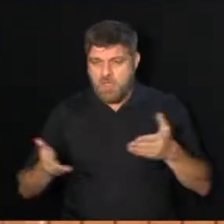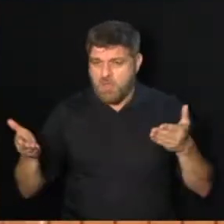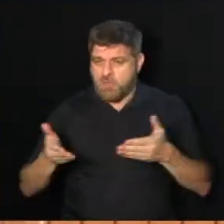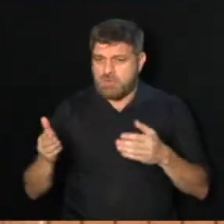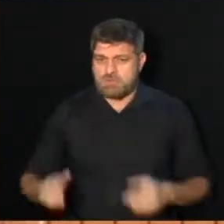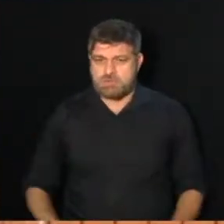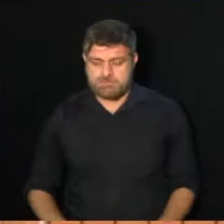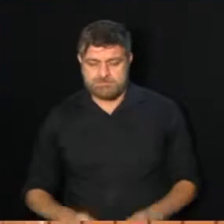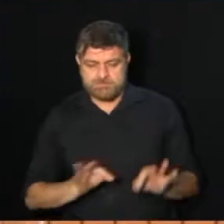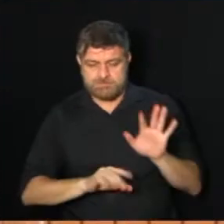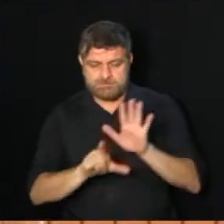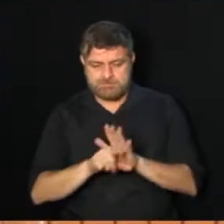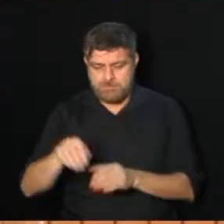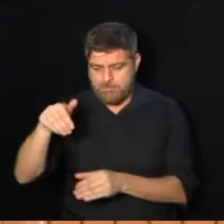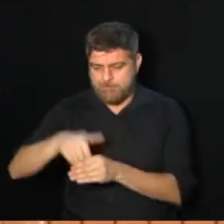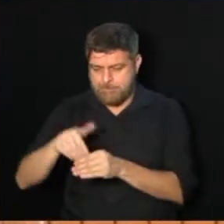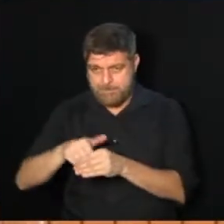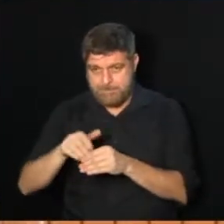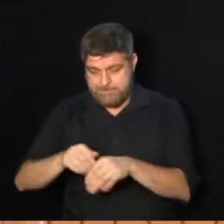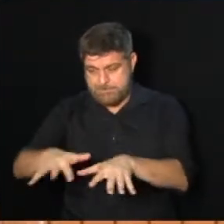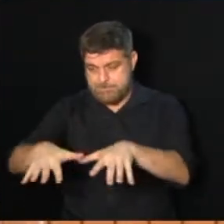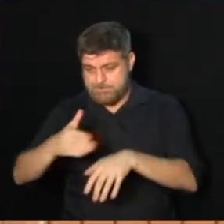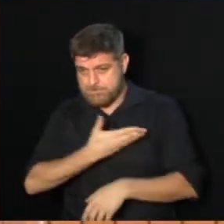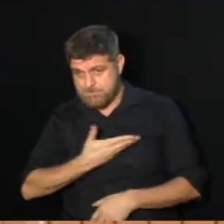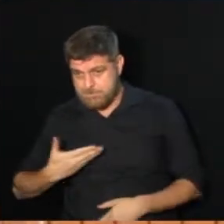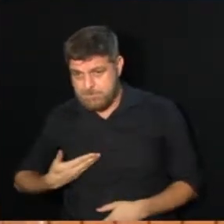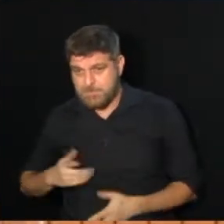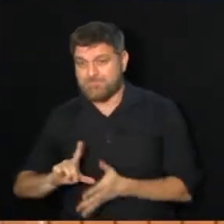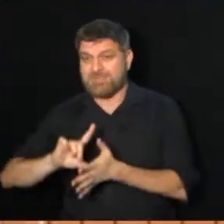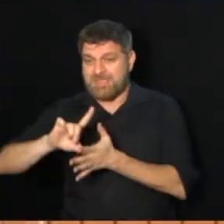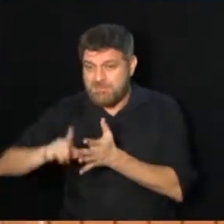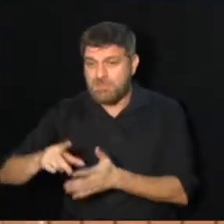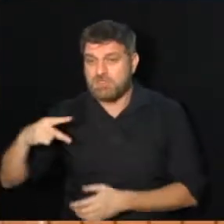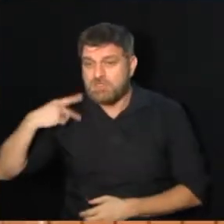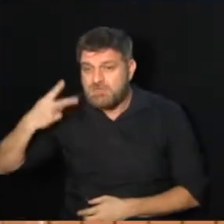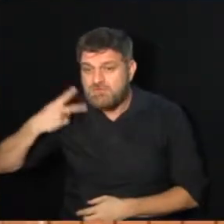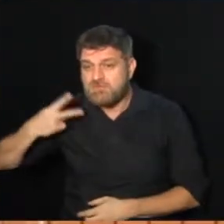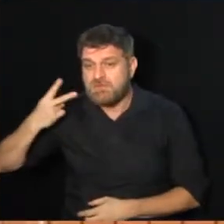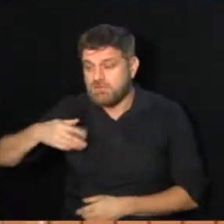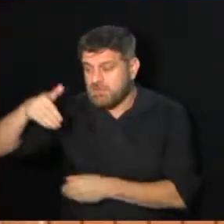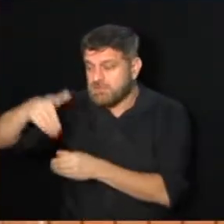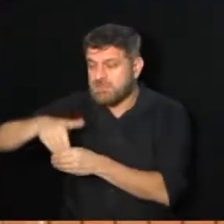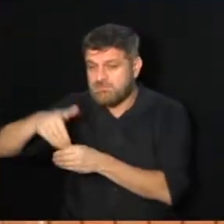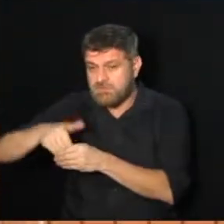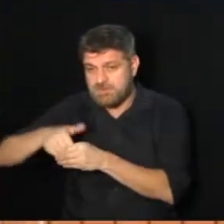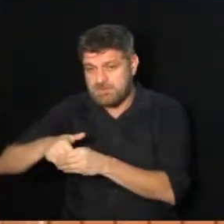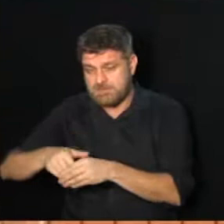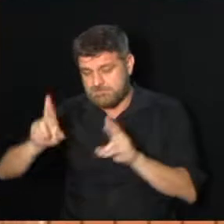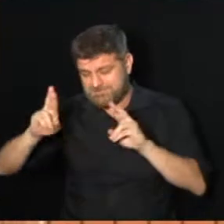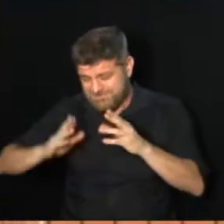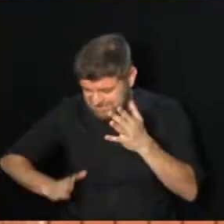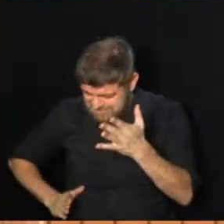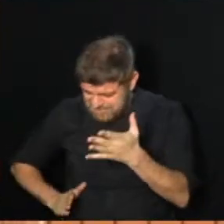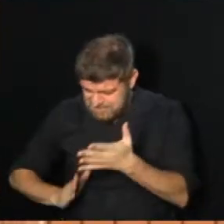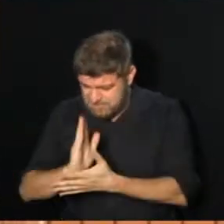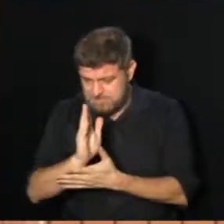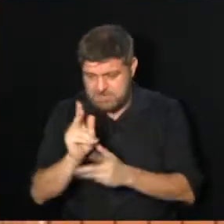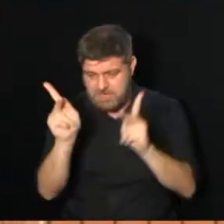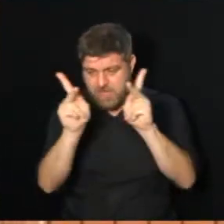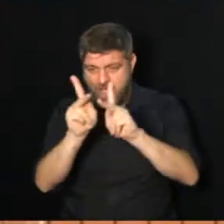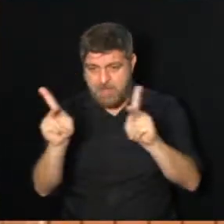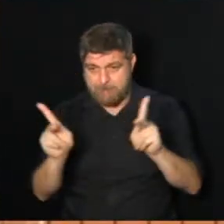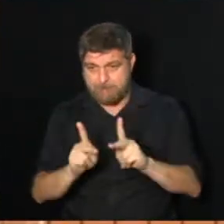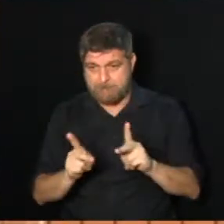importante da aprovação da audiência pública para defender o projeto de lei da justiça restaurativa para a nossa